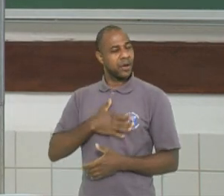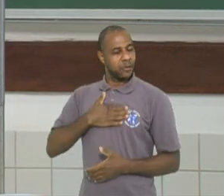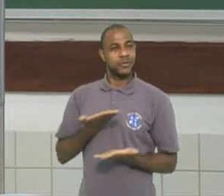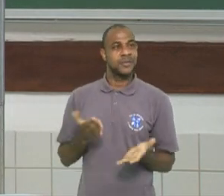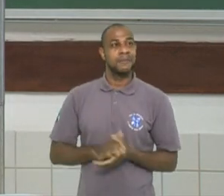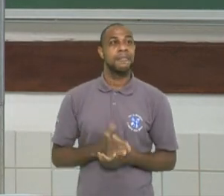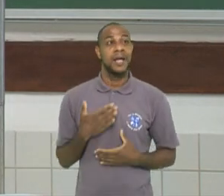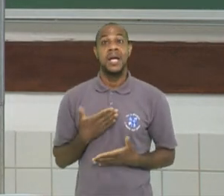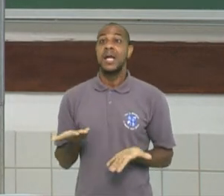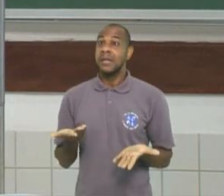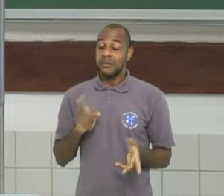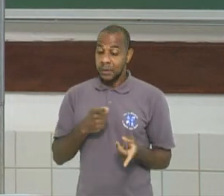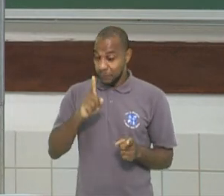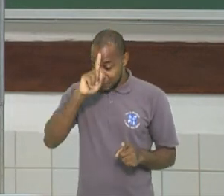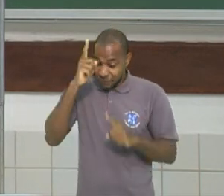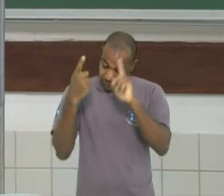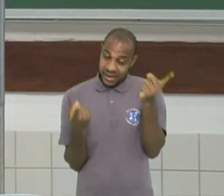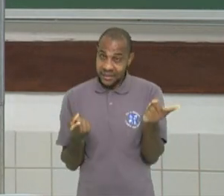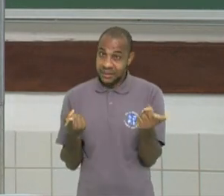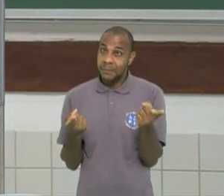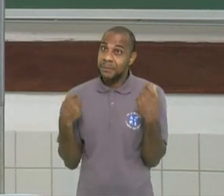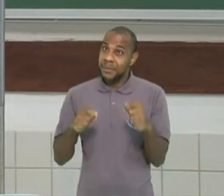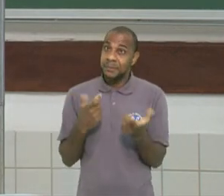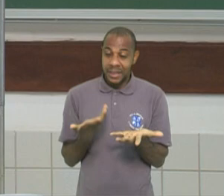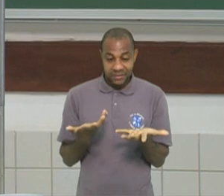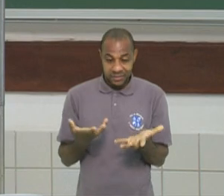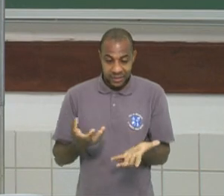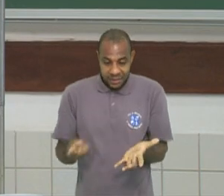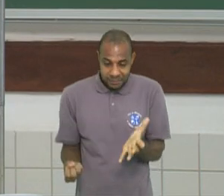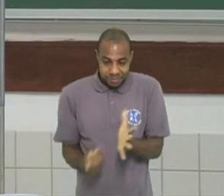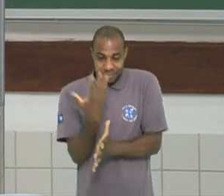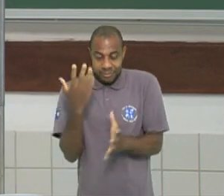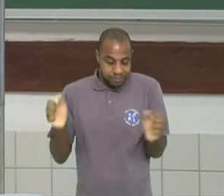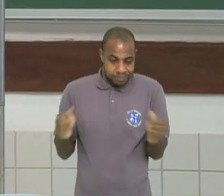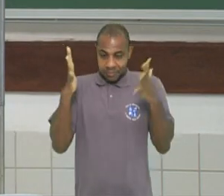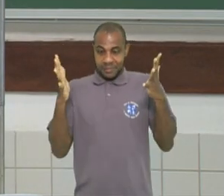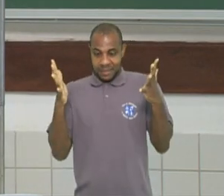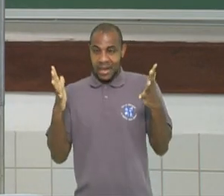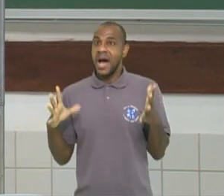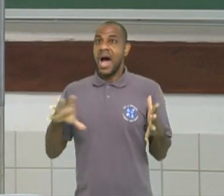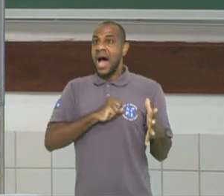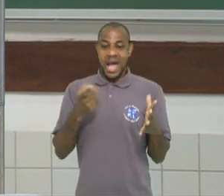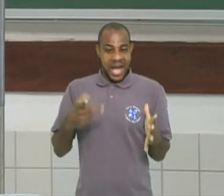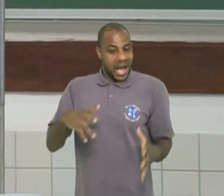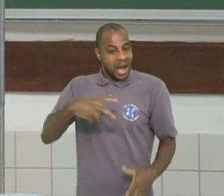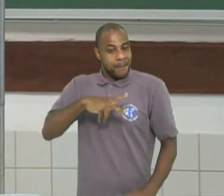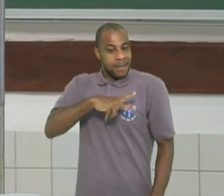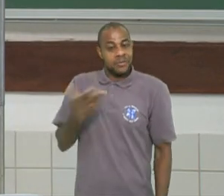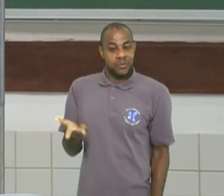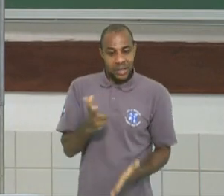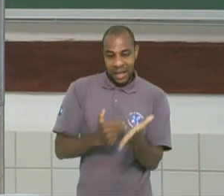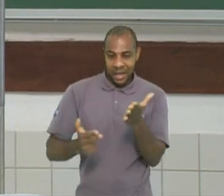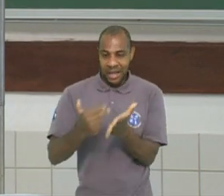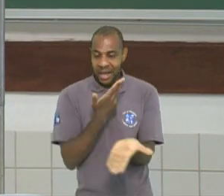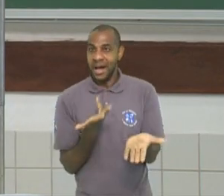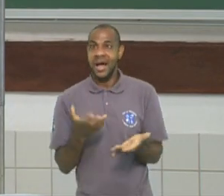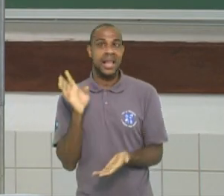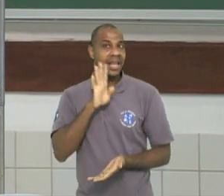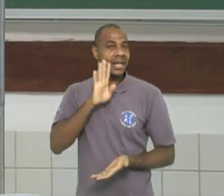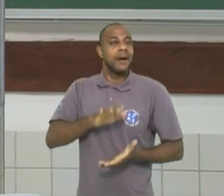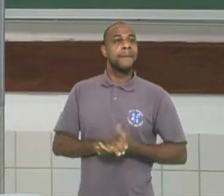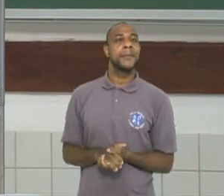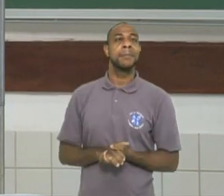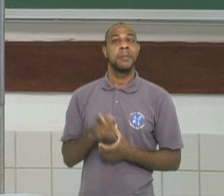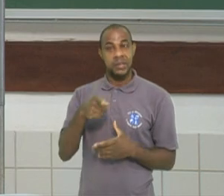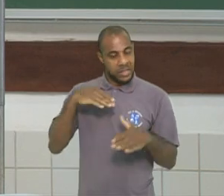e eu sempre falo para meus alunos criem porque às vezes sai uma coisa extremamente genuína ali uma coisa sua que você criou e muito